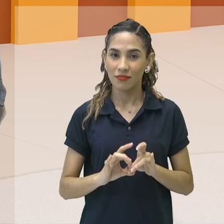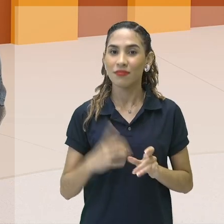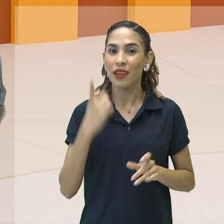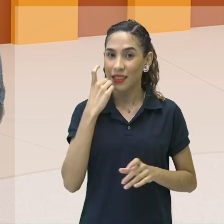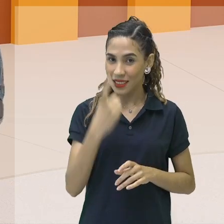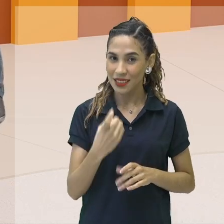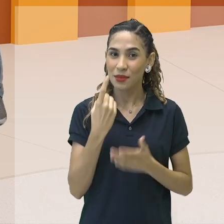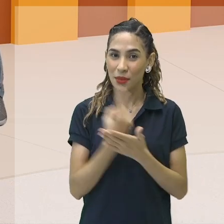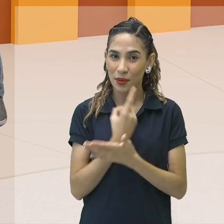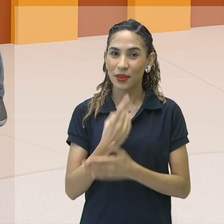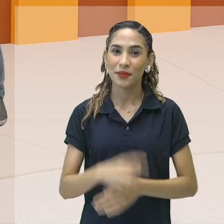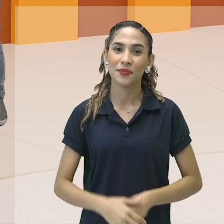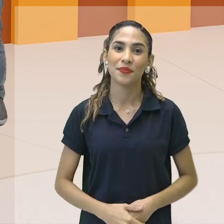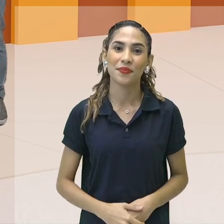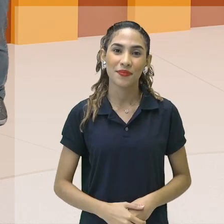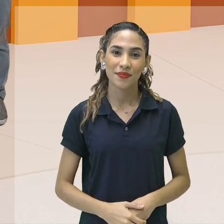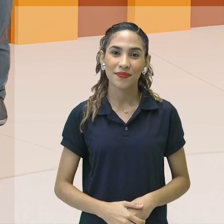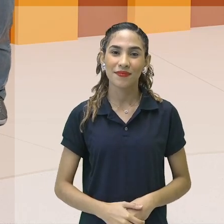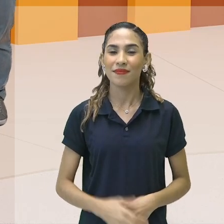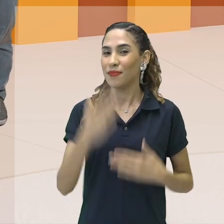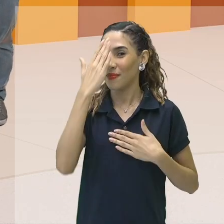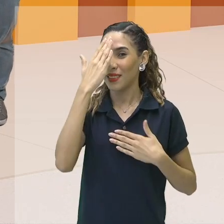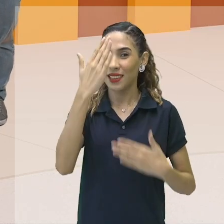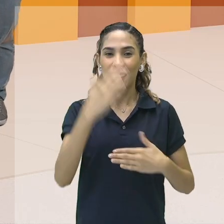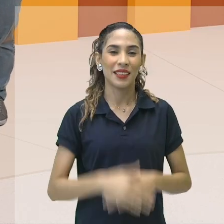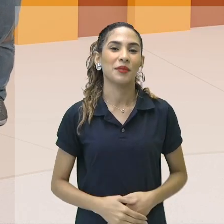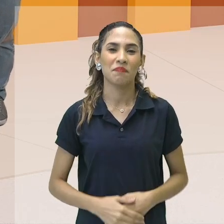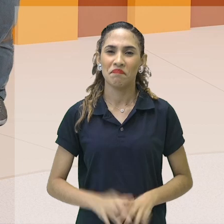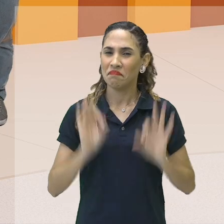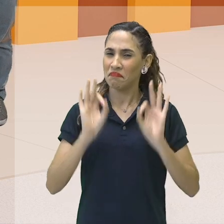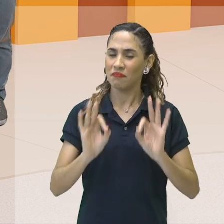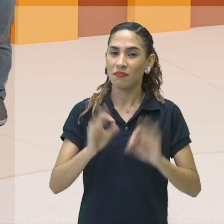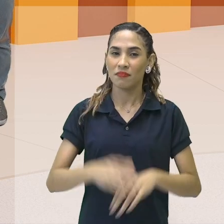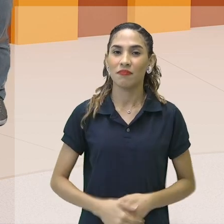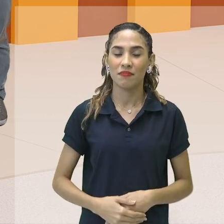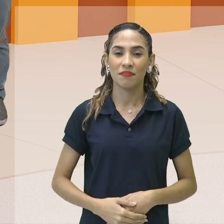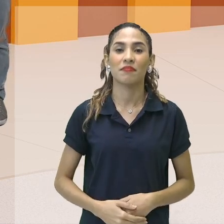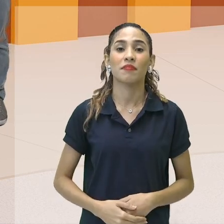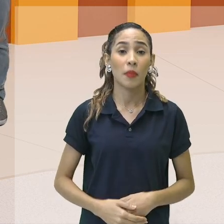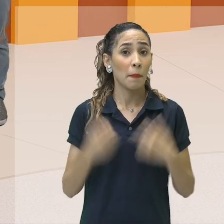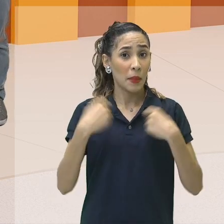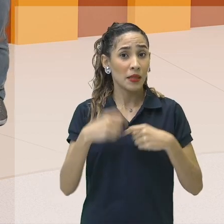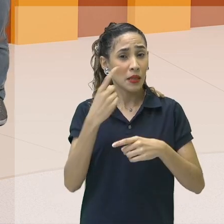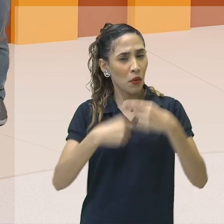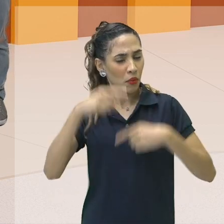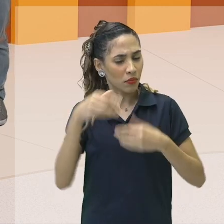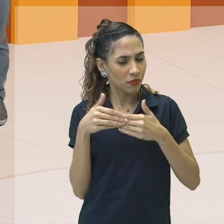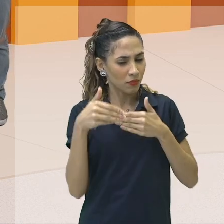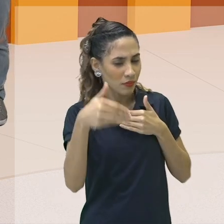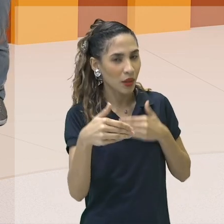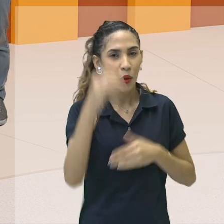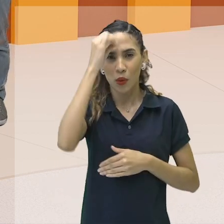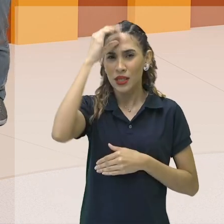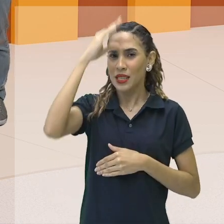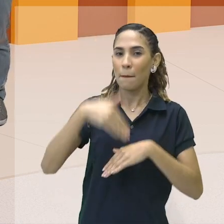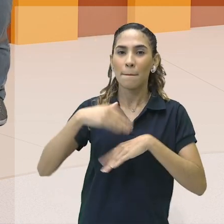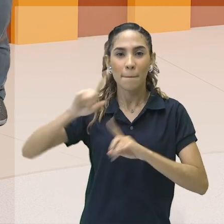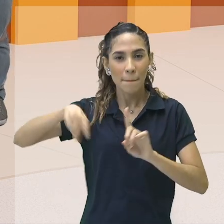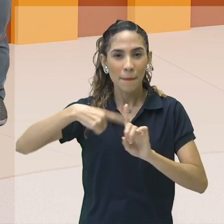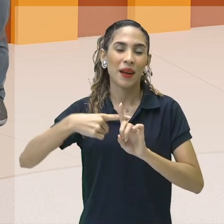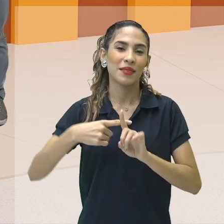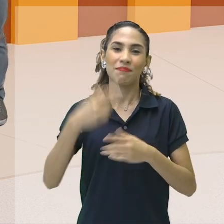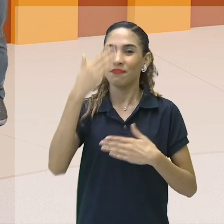pergunta. Obrigado, professor. É isso aí, mente fechada não tem ver não, tem que evoluir, tem que ir para frente, tem que conhecer mais. Obrigado,